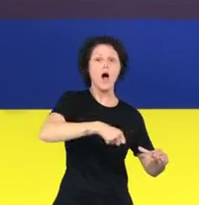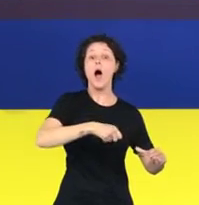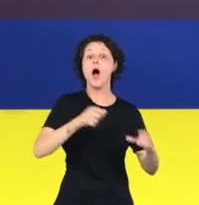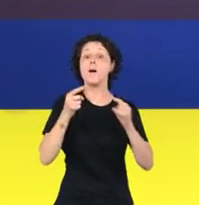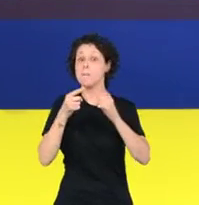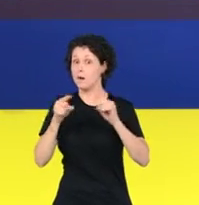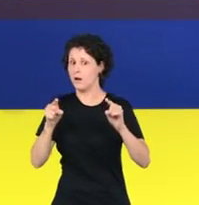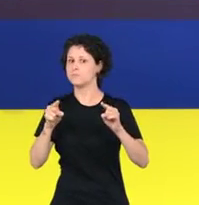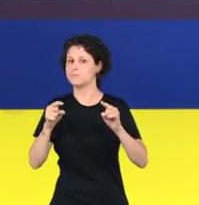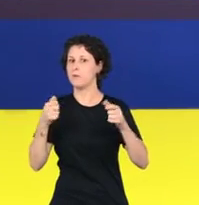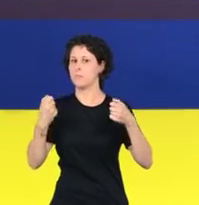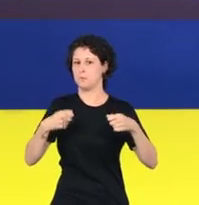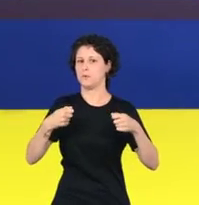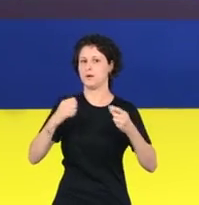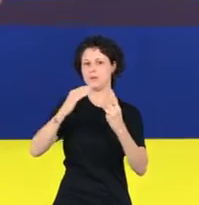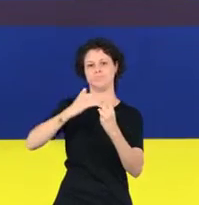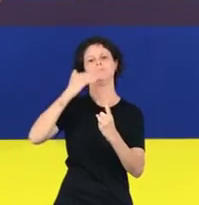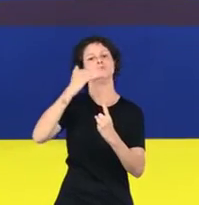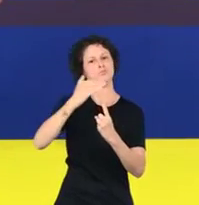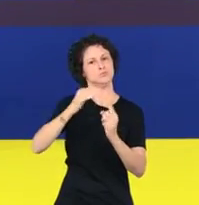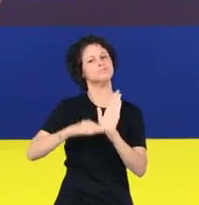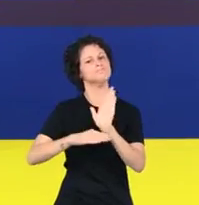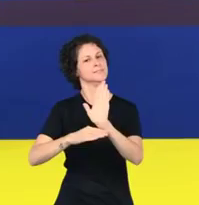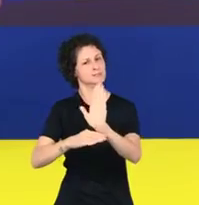Se precisar, peça ajuda a um adulto, tá bom?